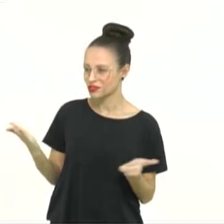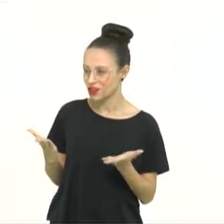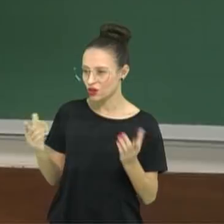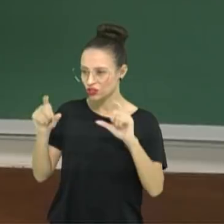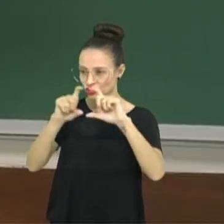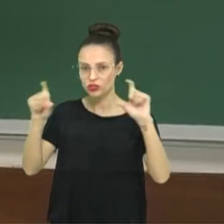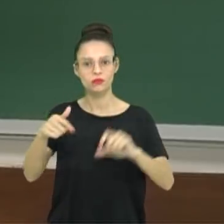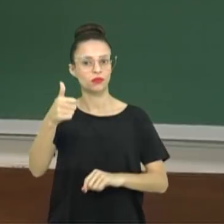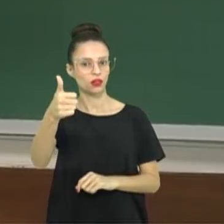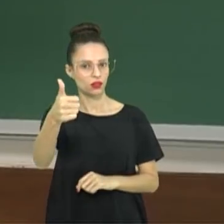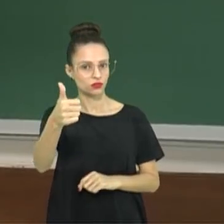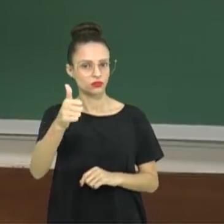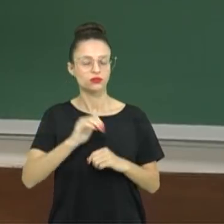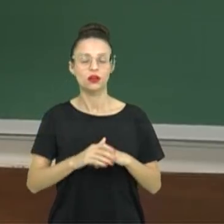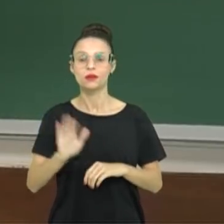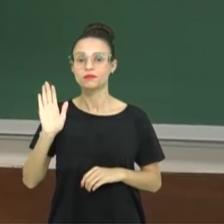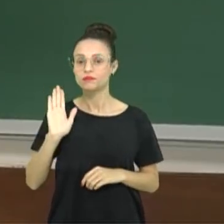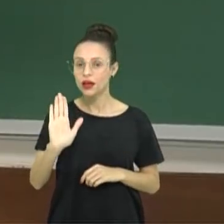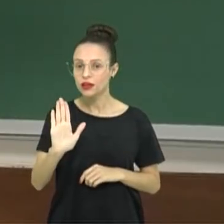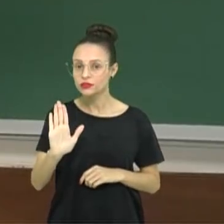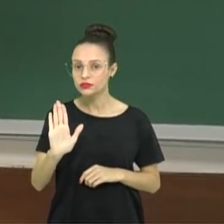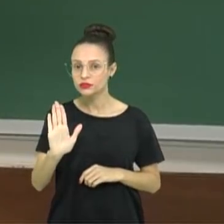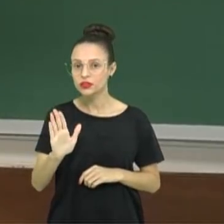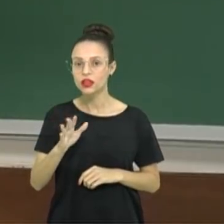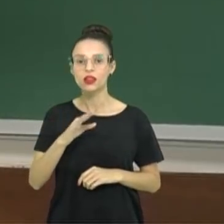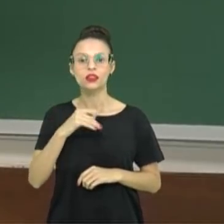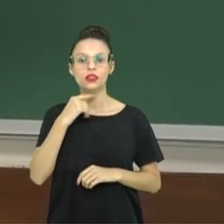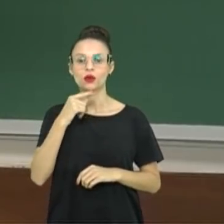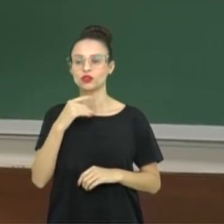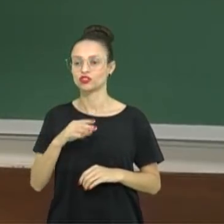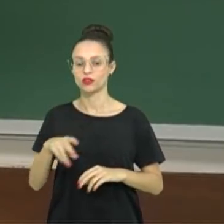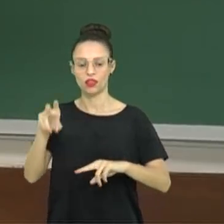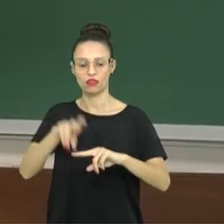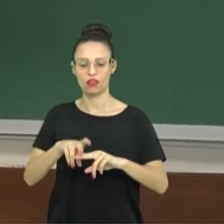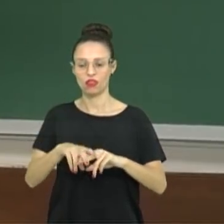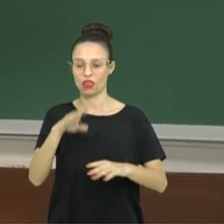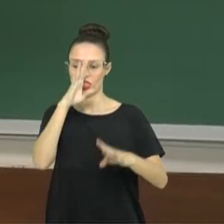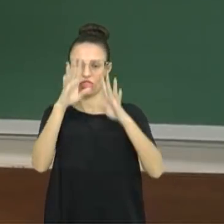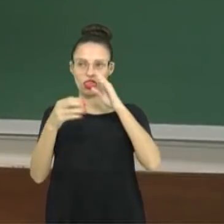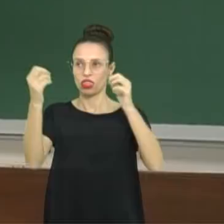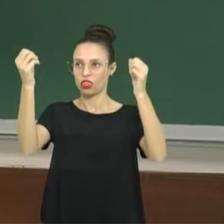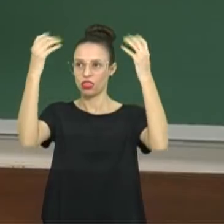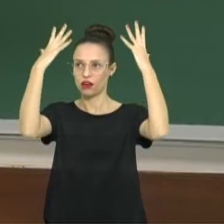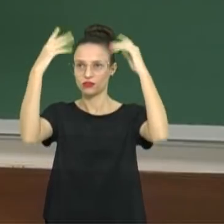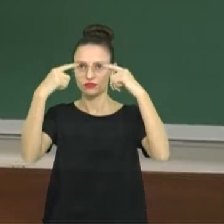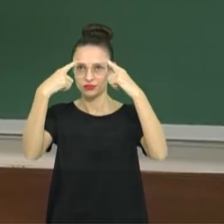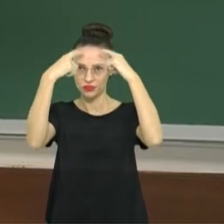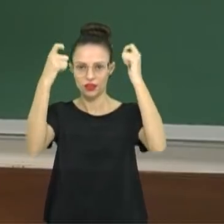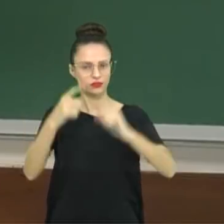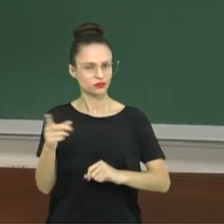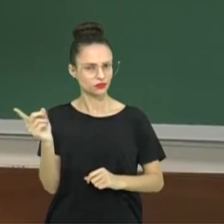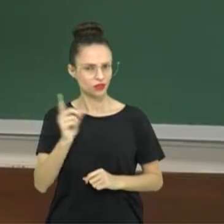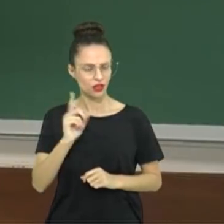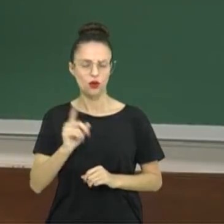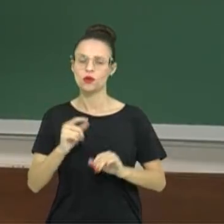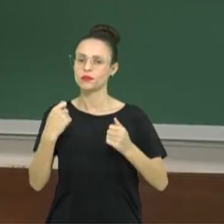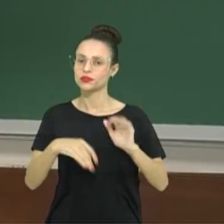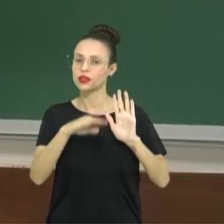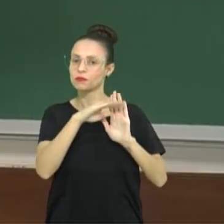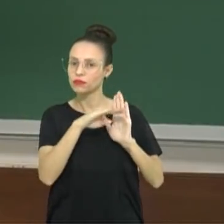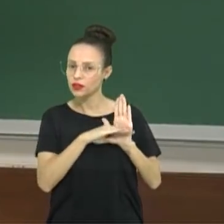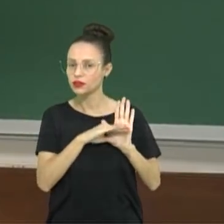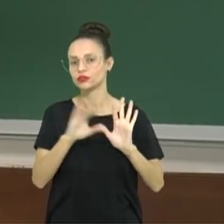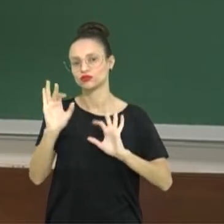tira. Beleza? Mas não adianta você sentar e querer que a ideia venha do nada. Você já tem